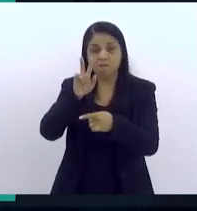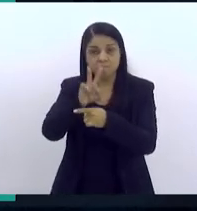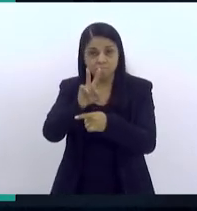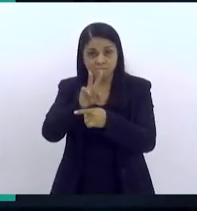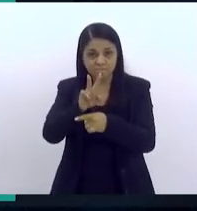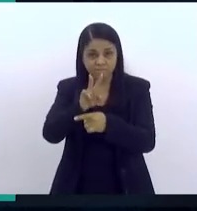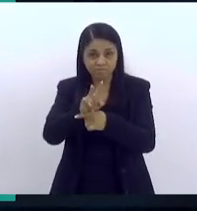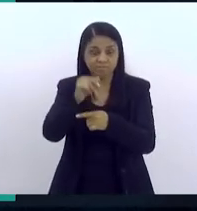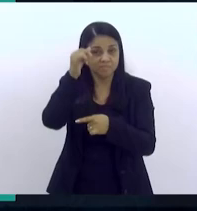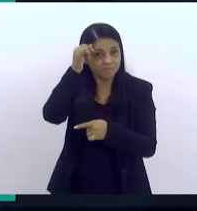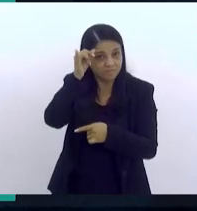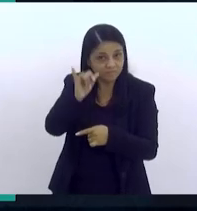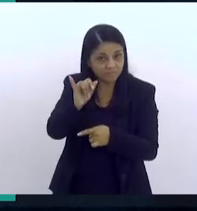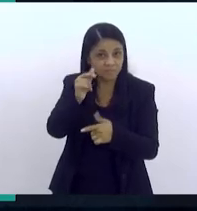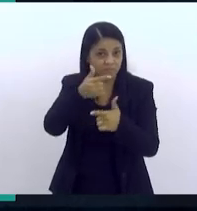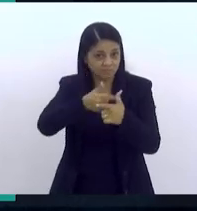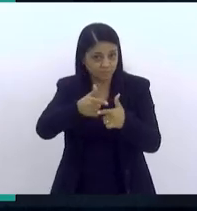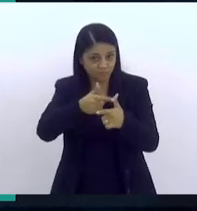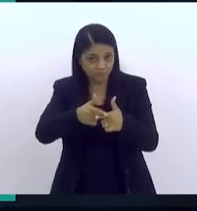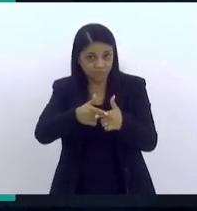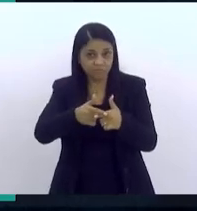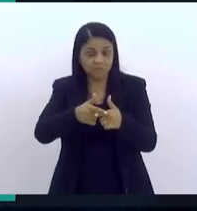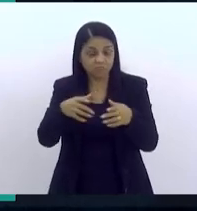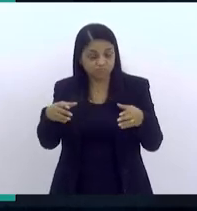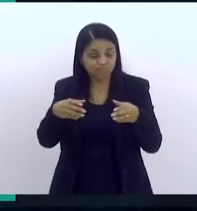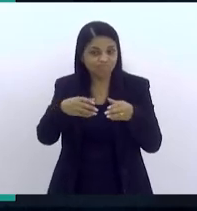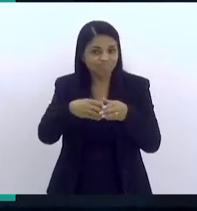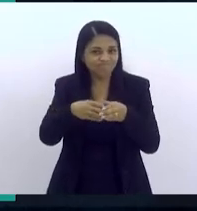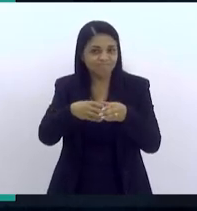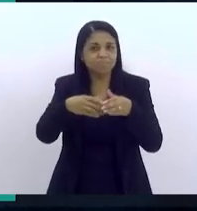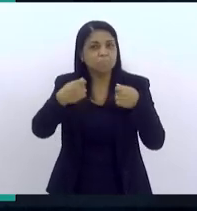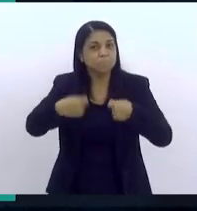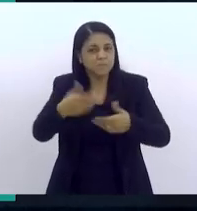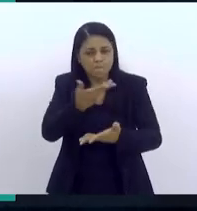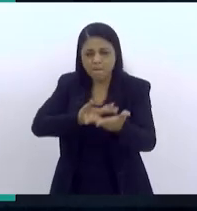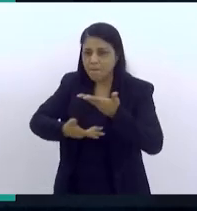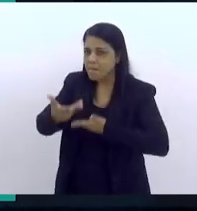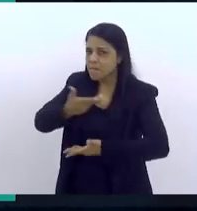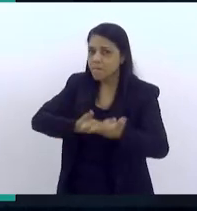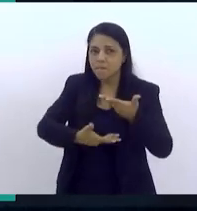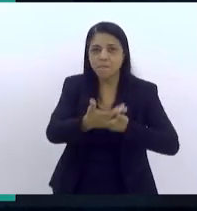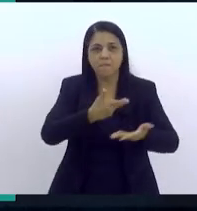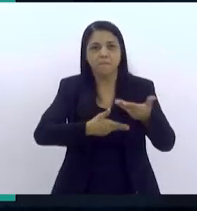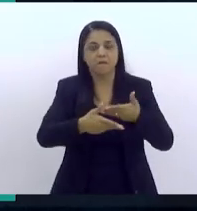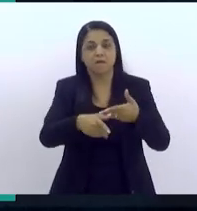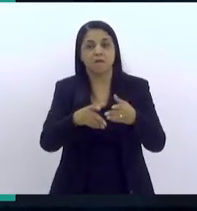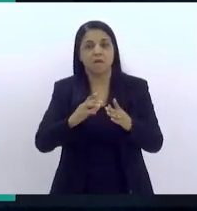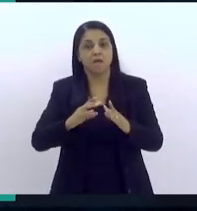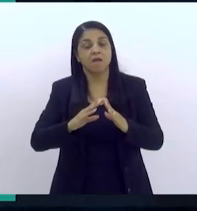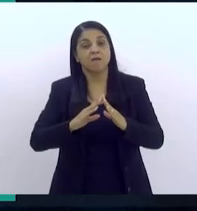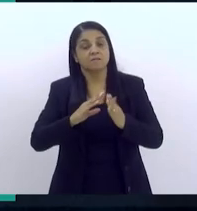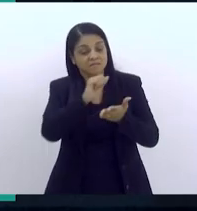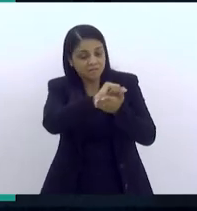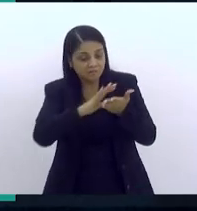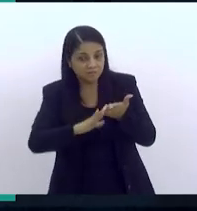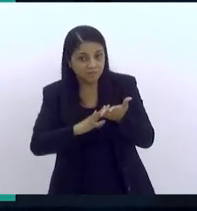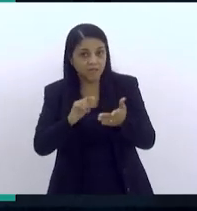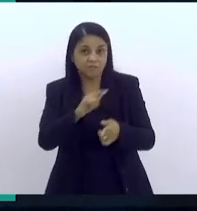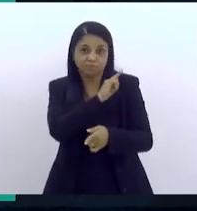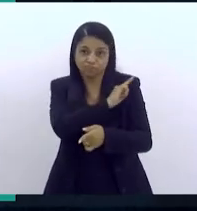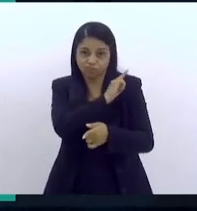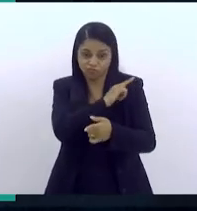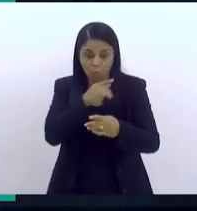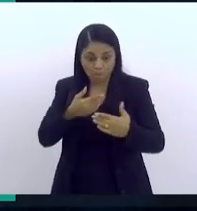depende da participação coletiva da instituição as atividades que consolidam esse tipo de gestão devem ser